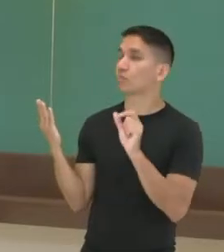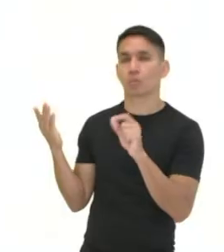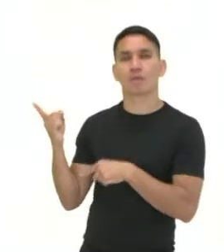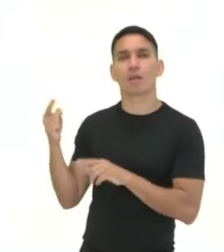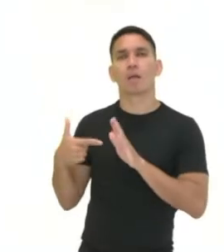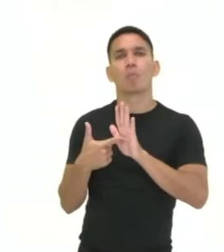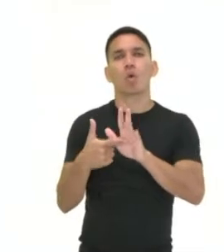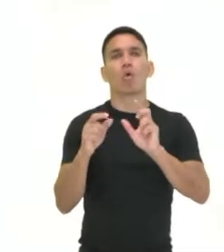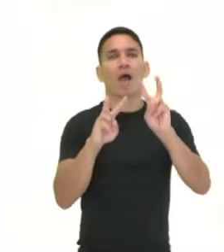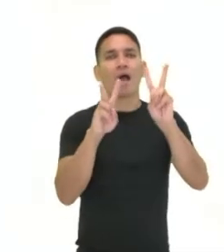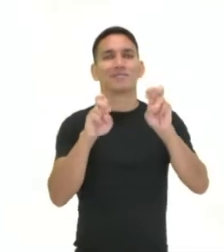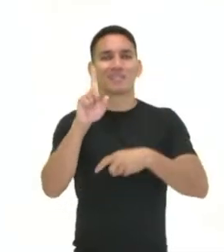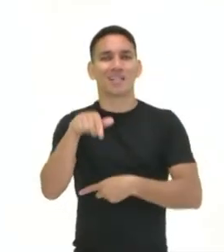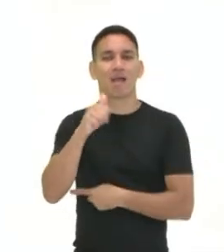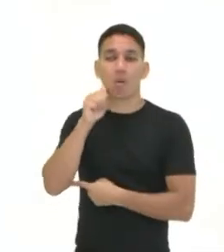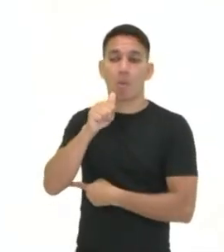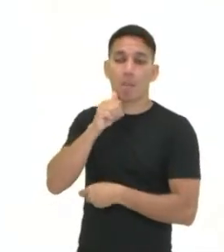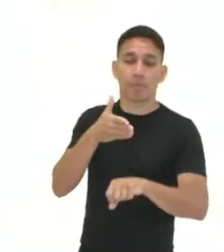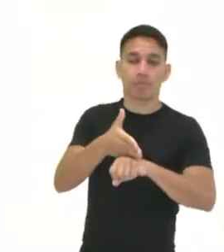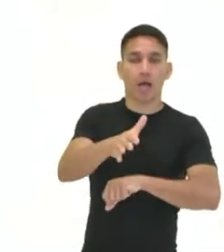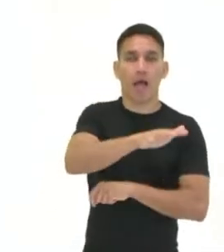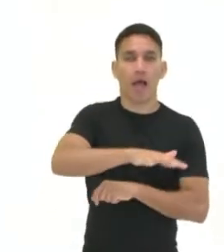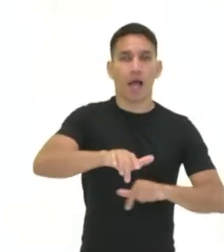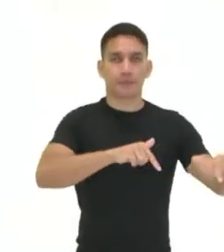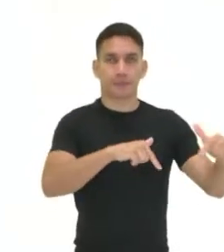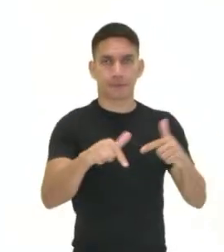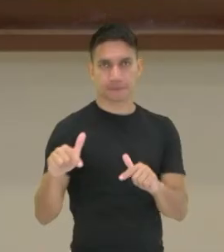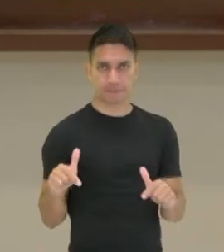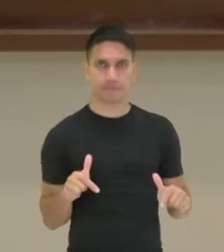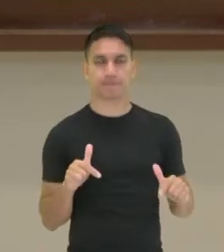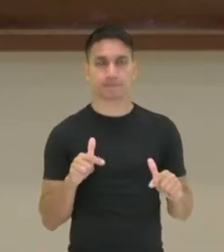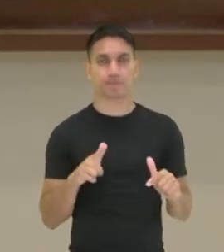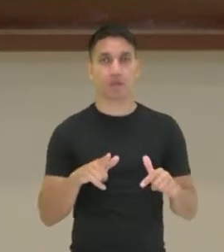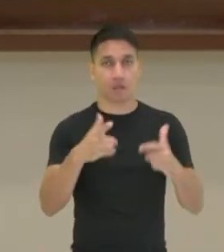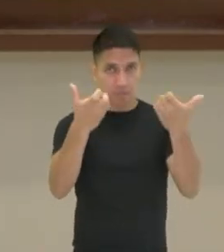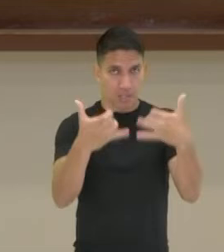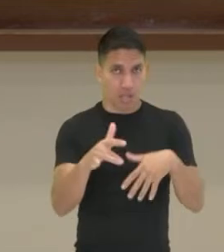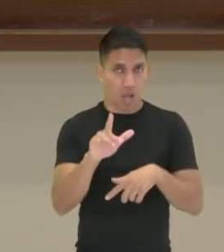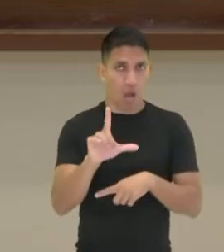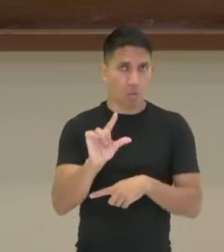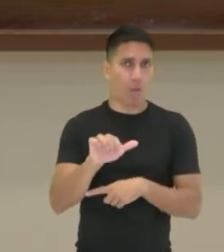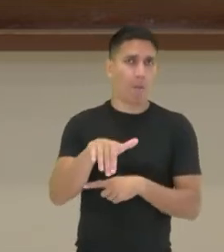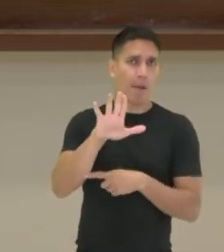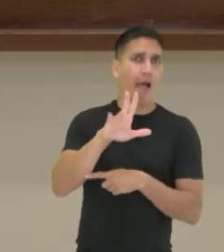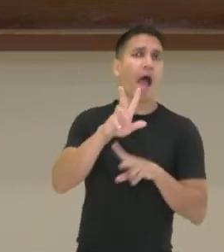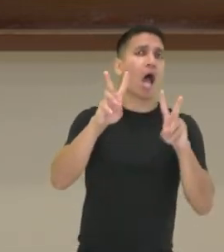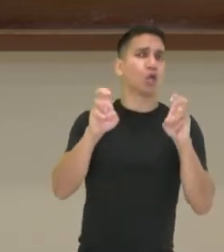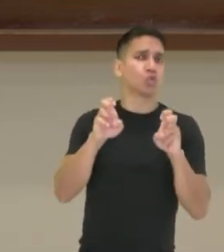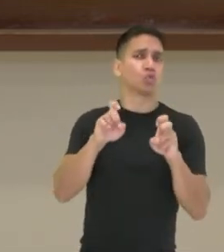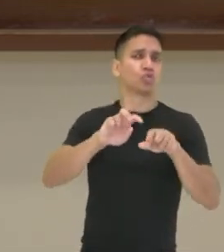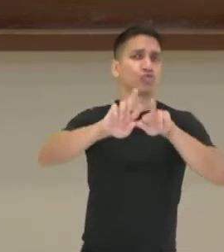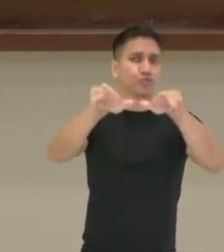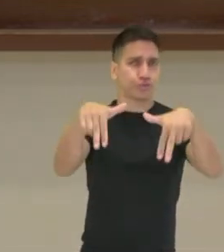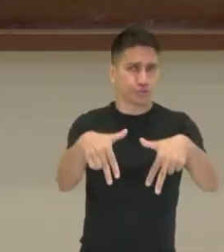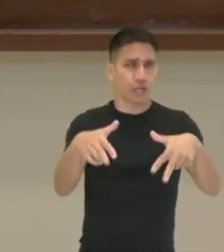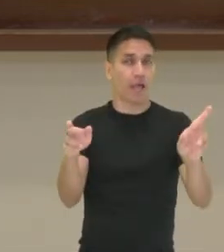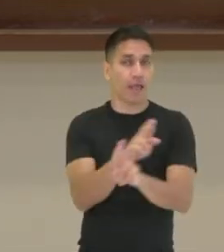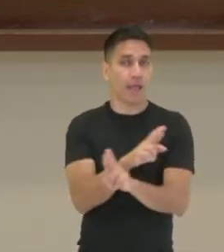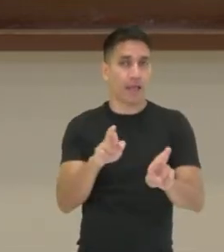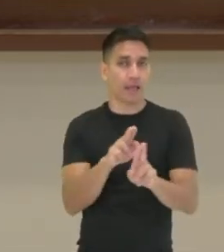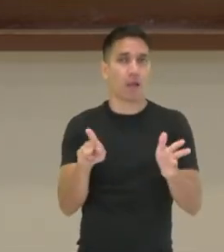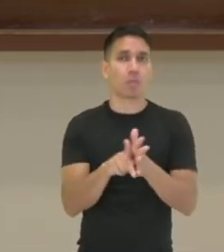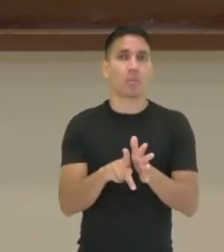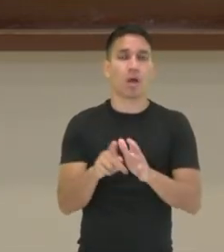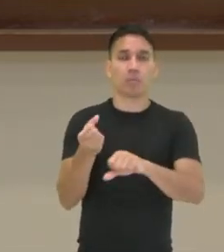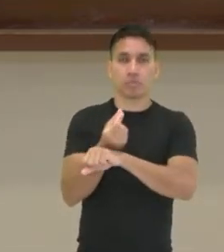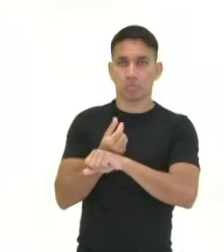gente vem para o tema da mulher no mercado de trabalho. Então a gente vai falar um pouquinho das questões de gênero agora relacionadas a